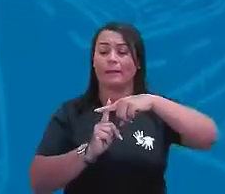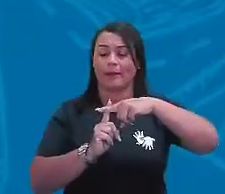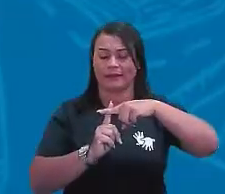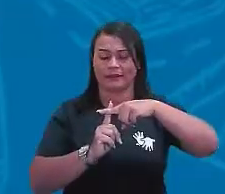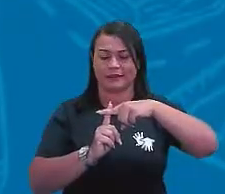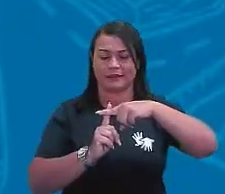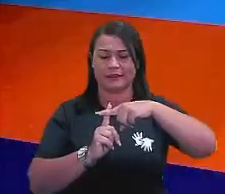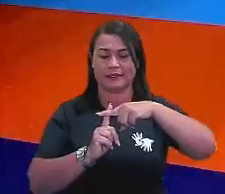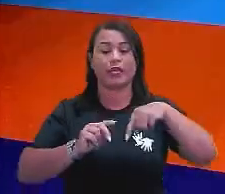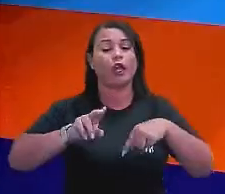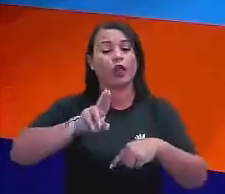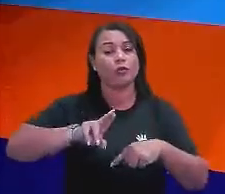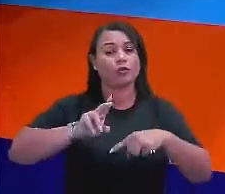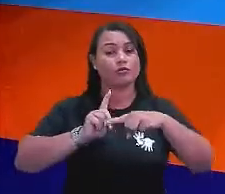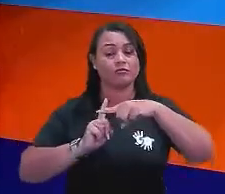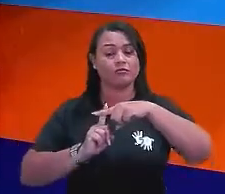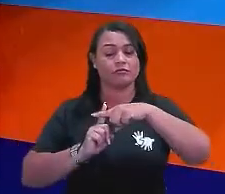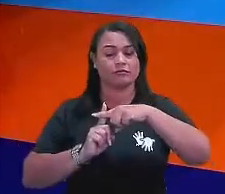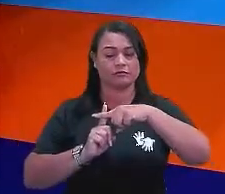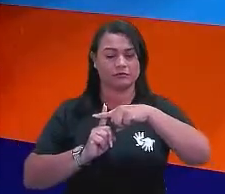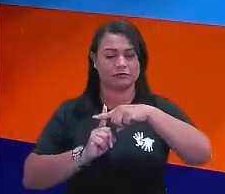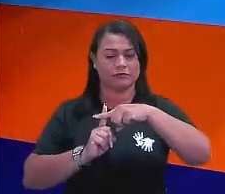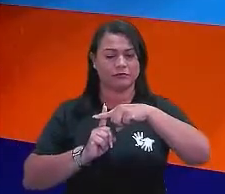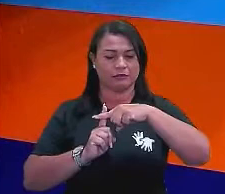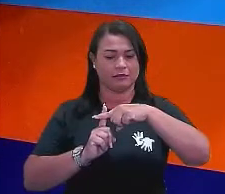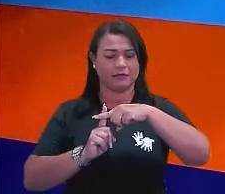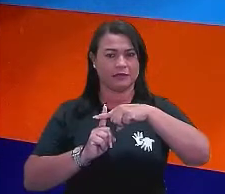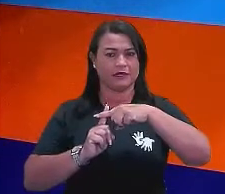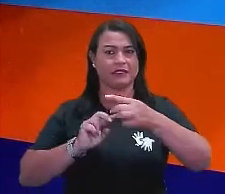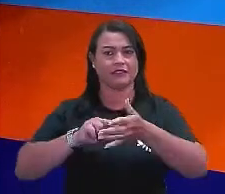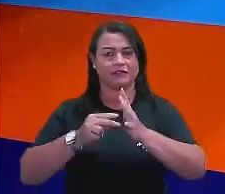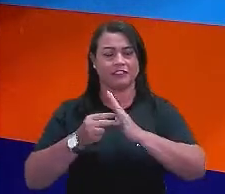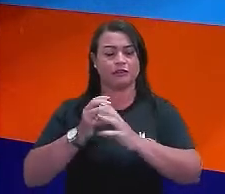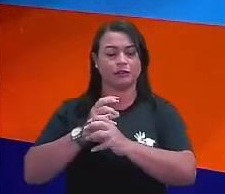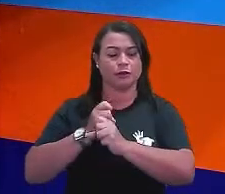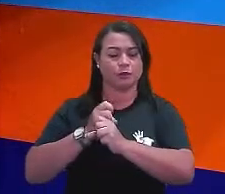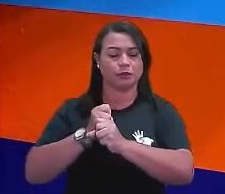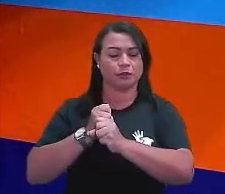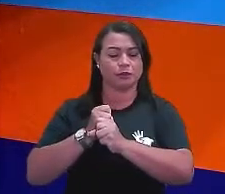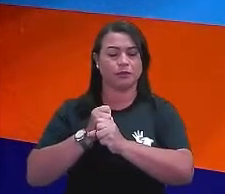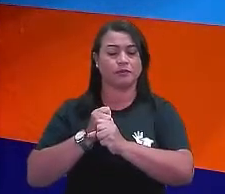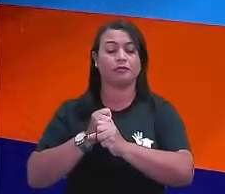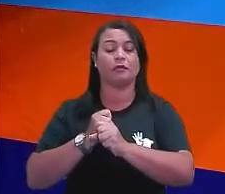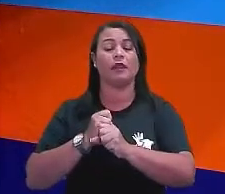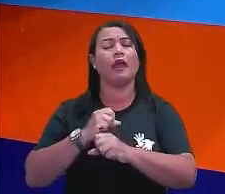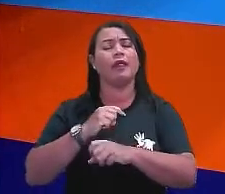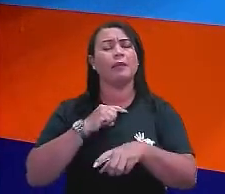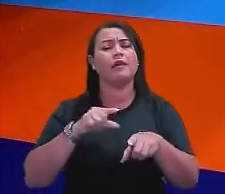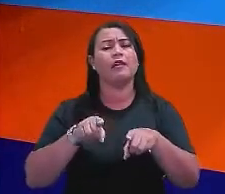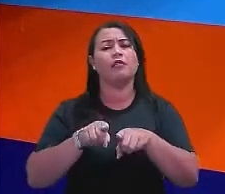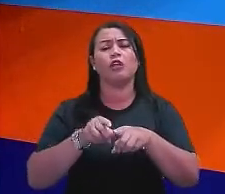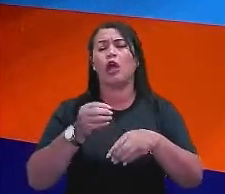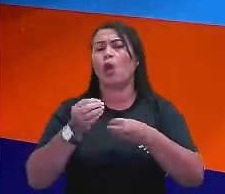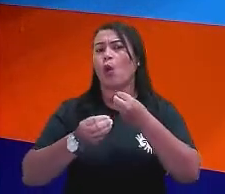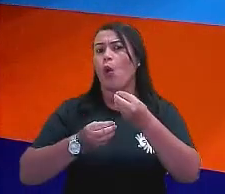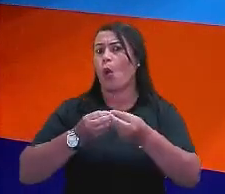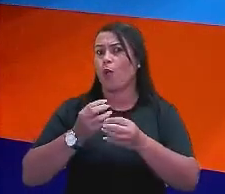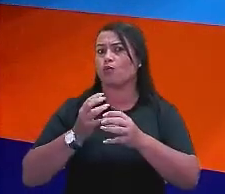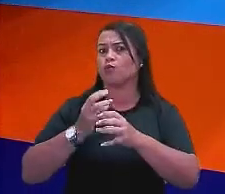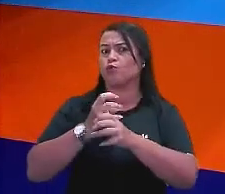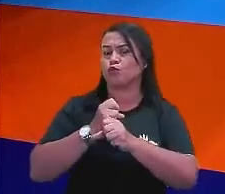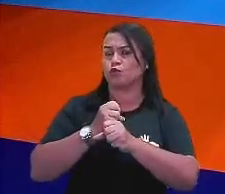para isso eu uso o quê? O sinalzinho da cruz, que é o sinalzinho de mais. E aí eu vou ter a ideia de juntar